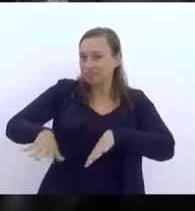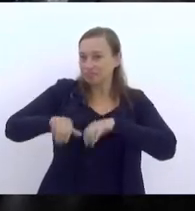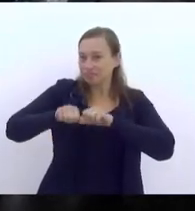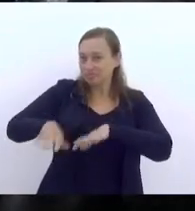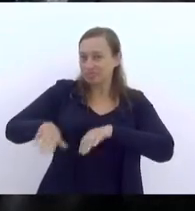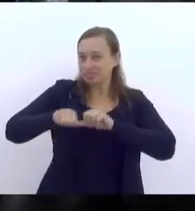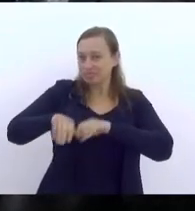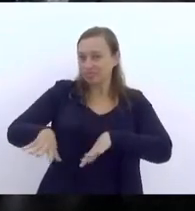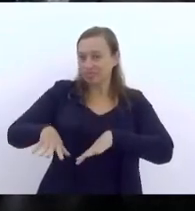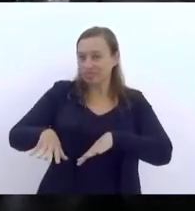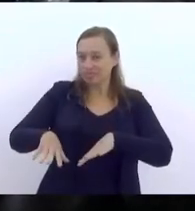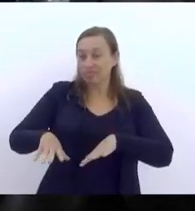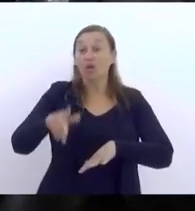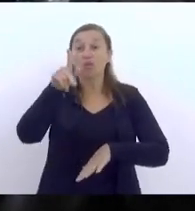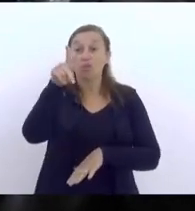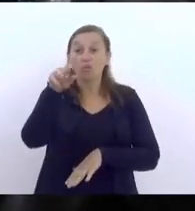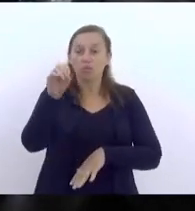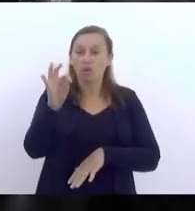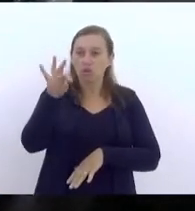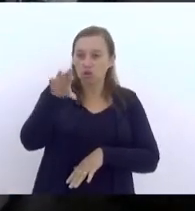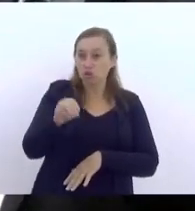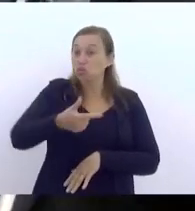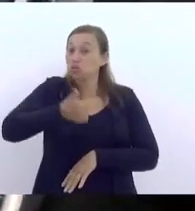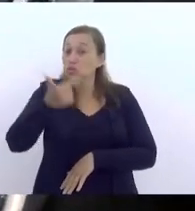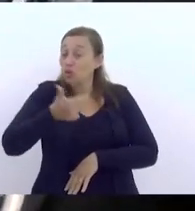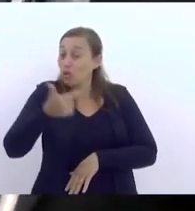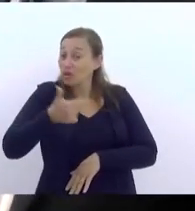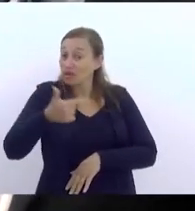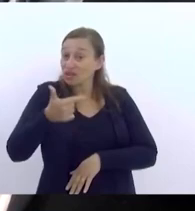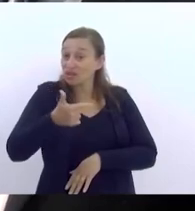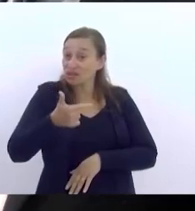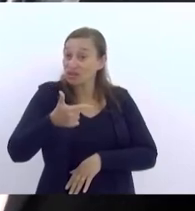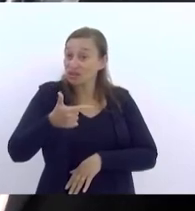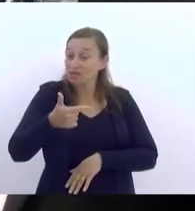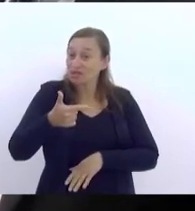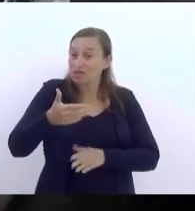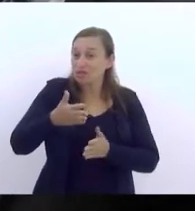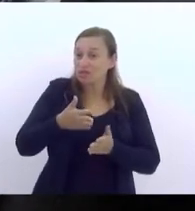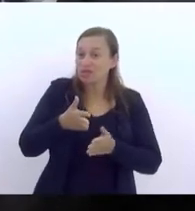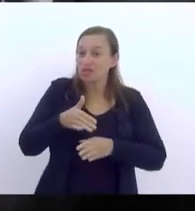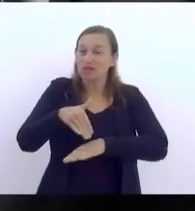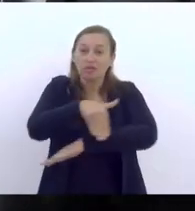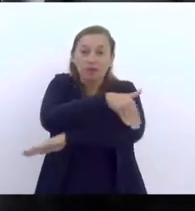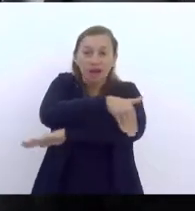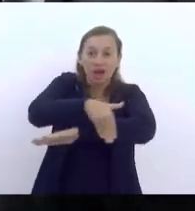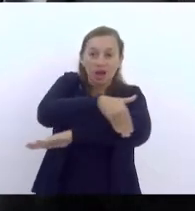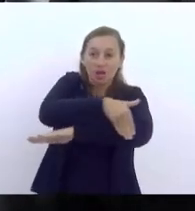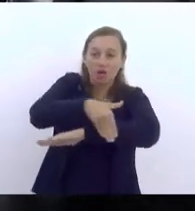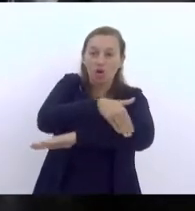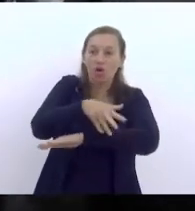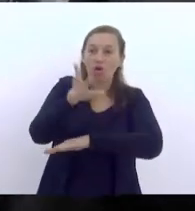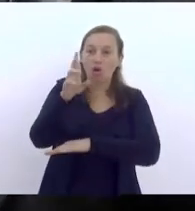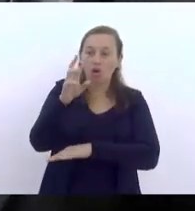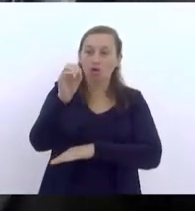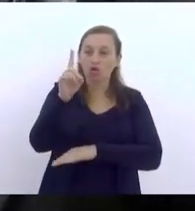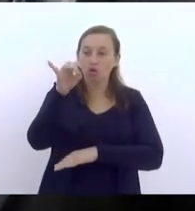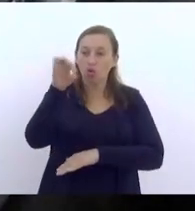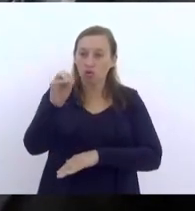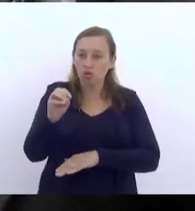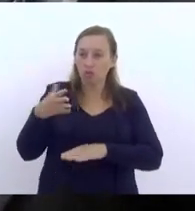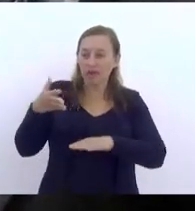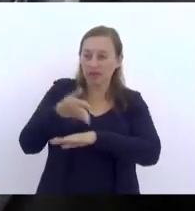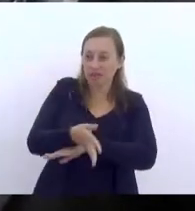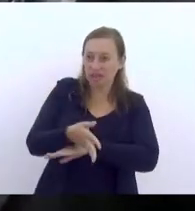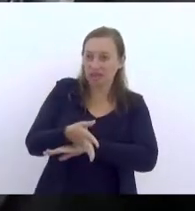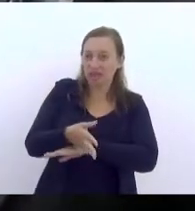direção ao posto 2, fazendo um desvio pela rua Rodolfo Dantas para entrar na Avenida Nossa